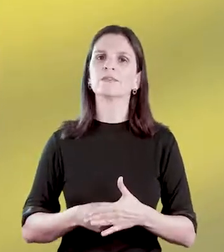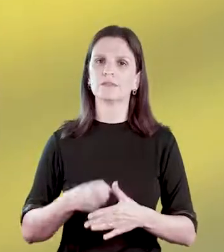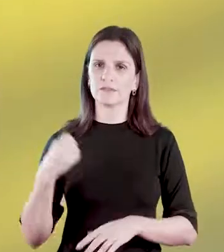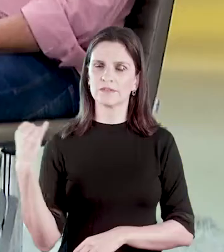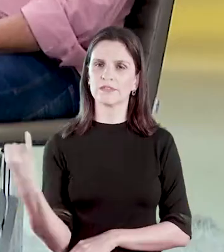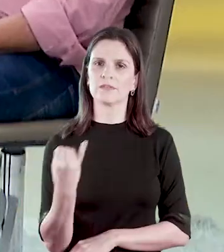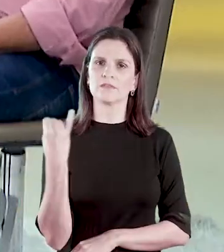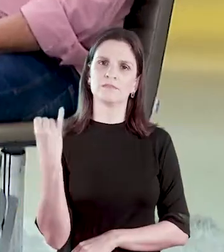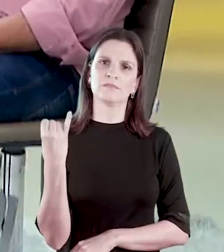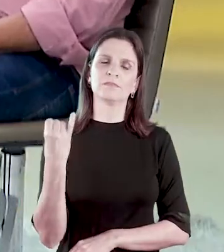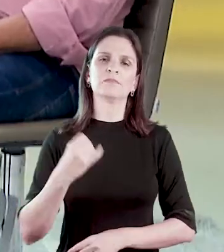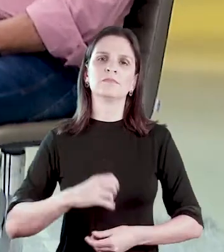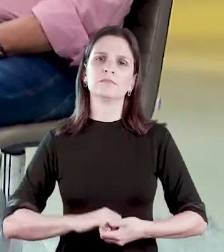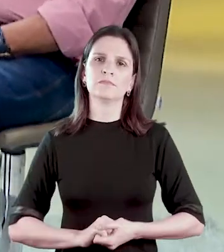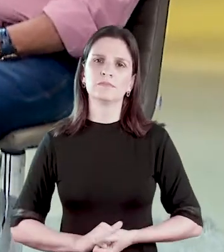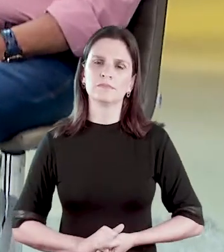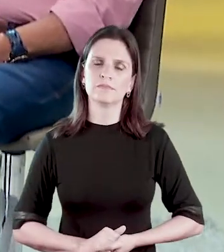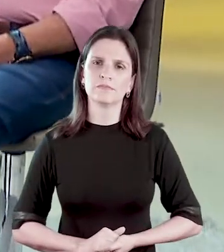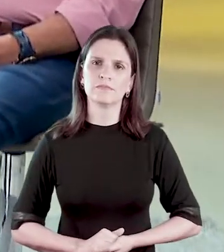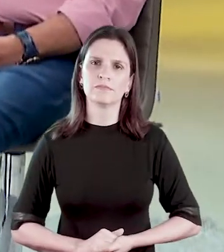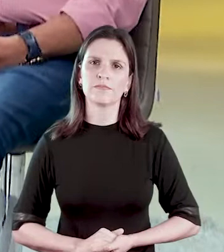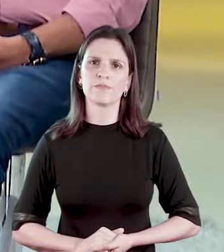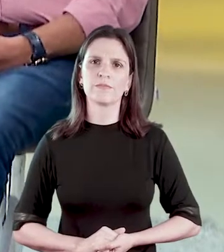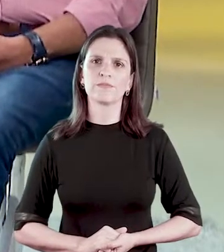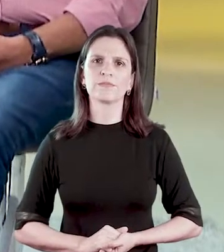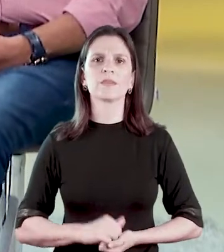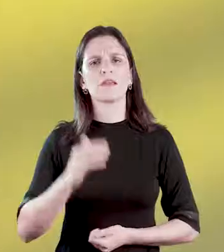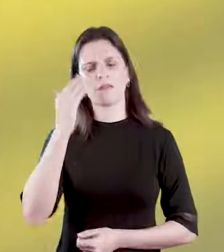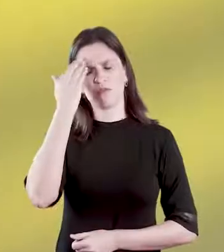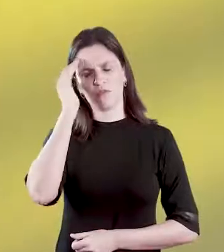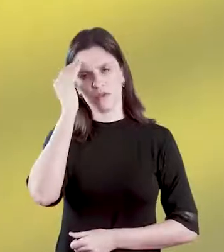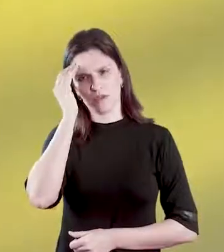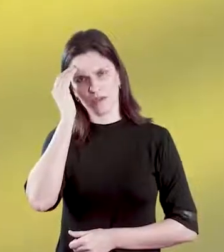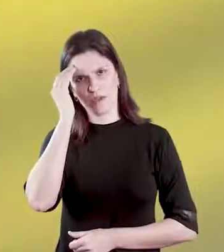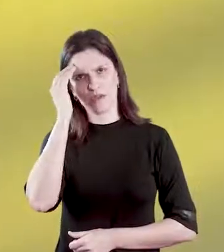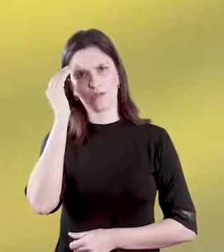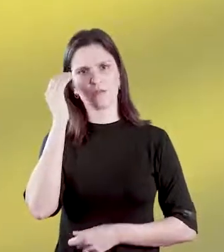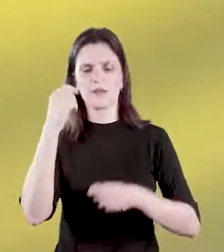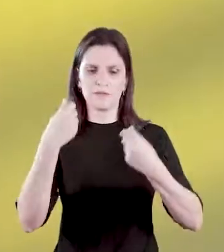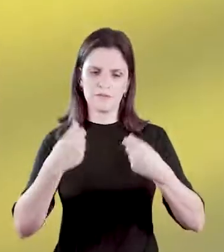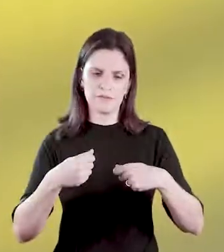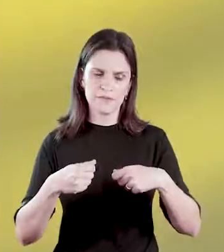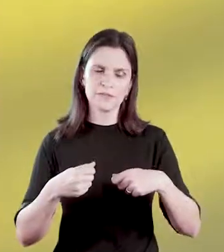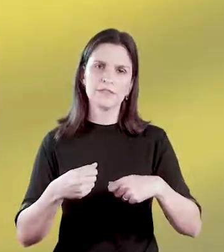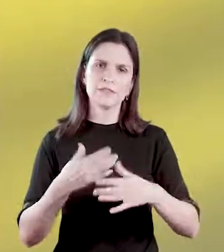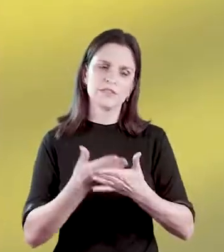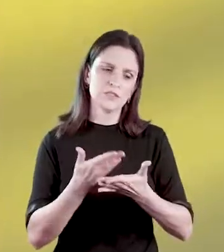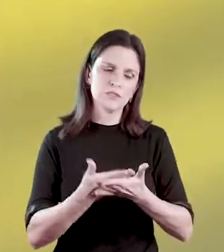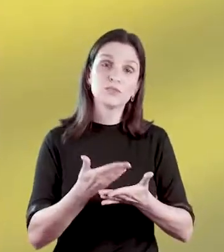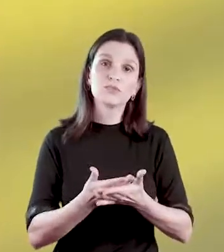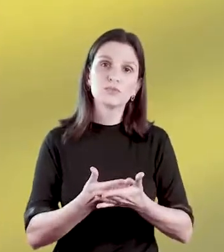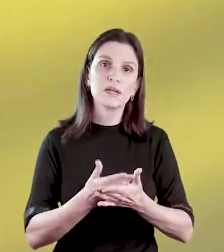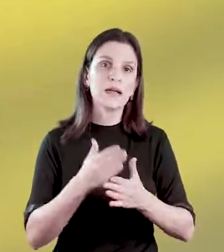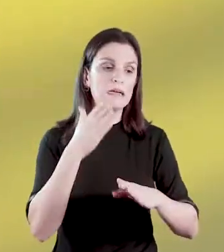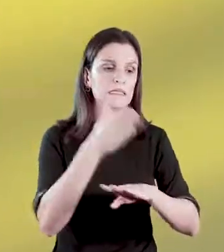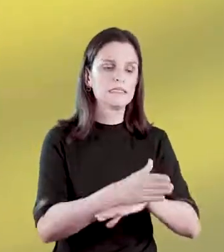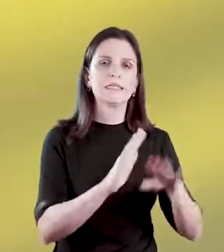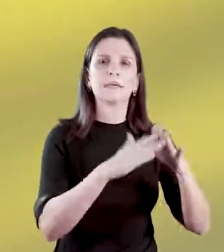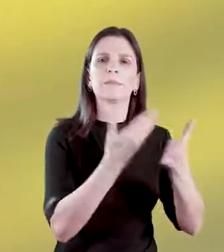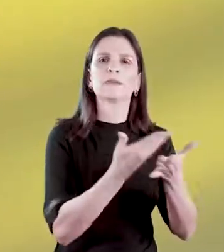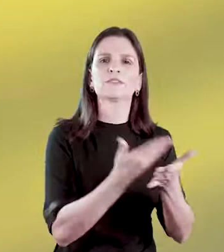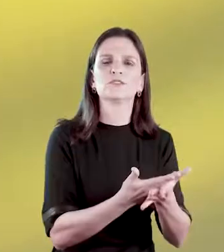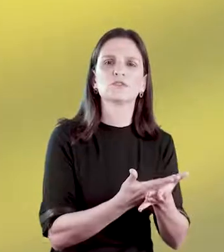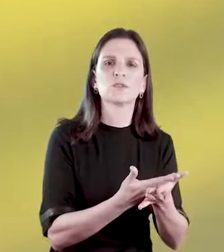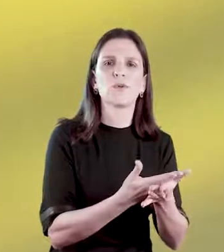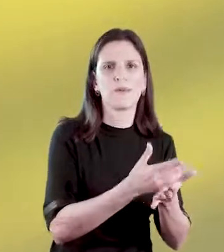uma Já levantei uma segunda Bandeira porque eu entendo que o aula tem que botar que o filho do